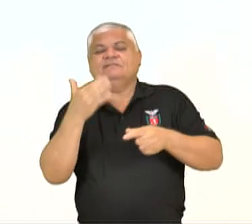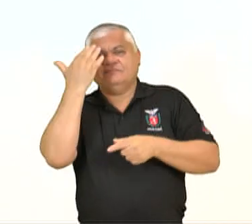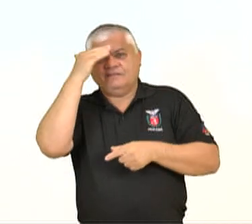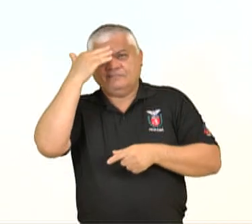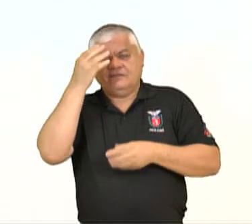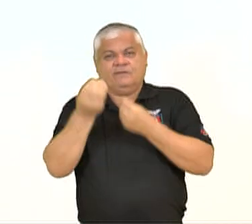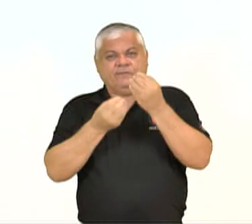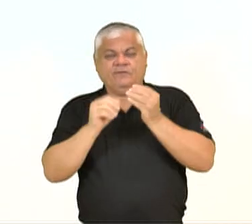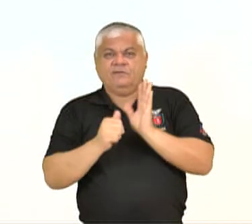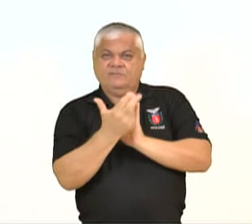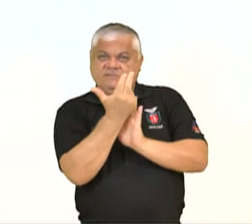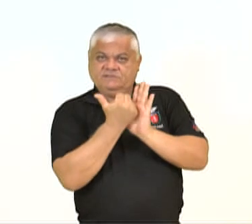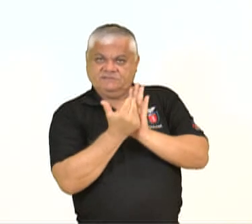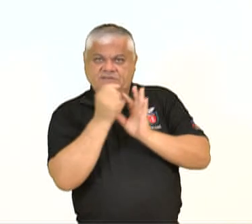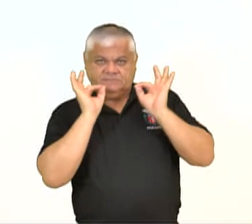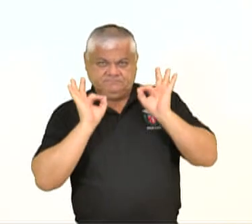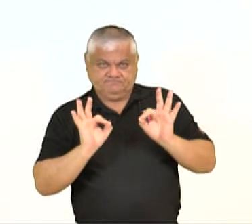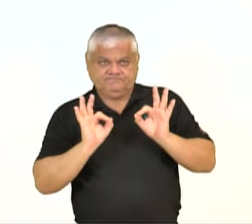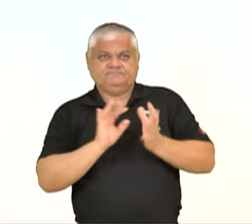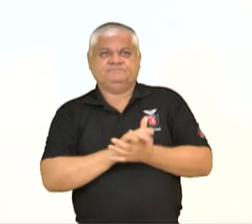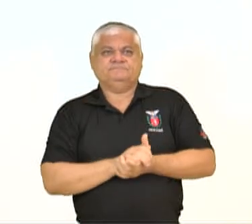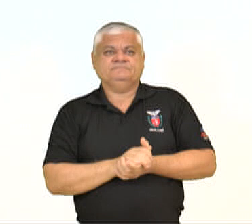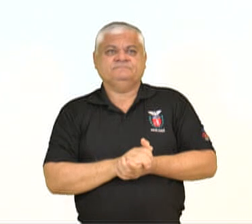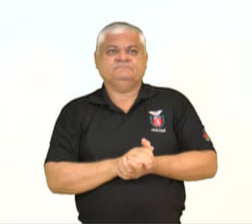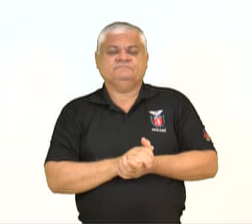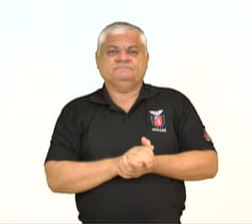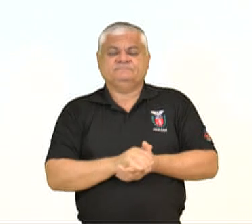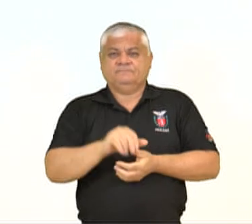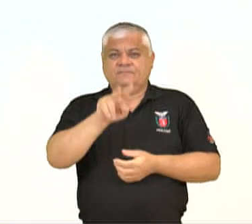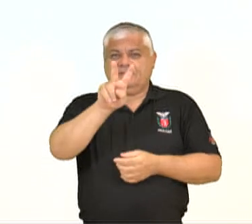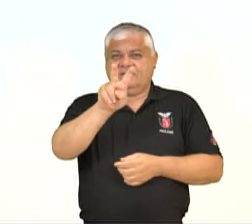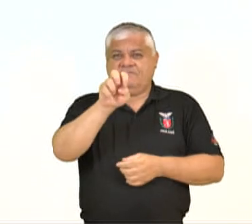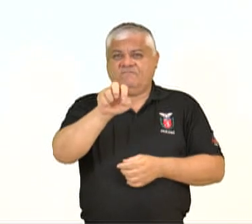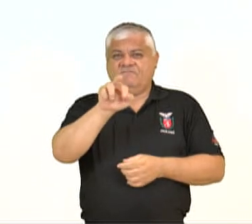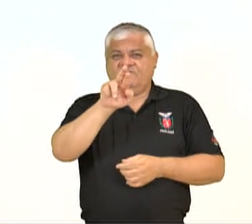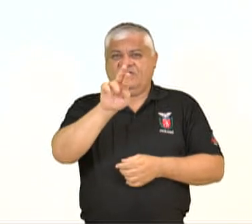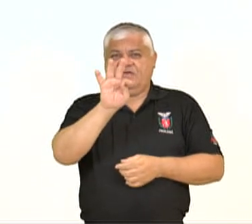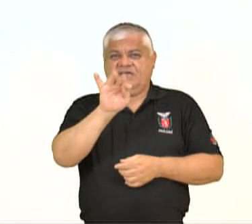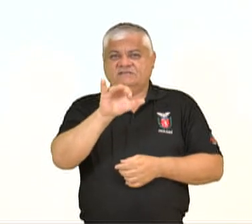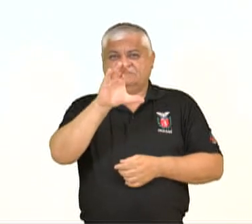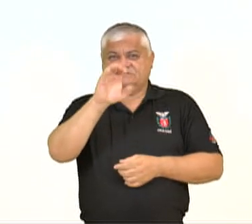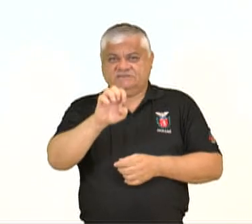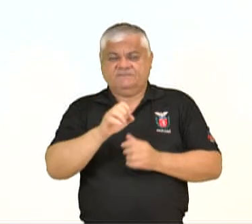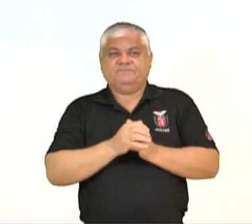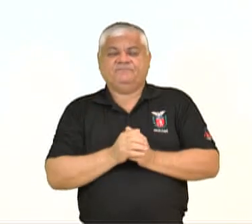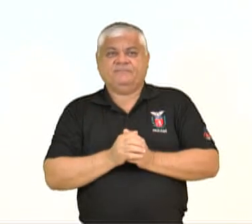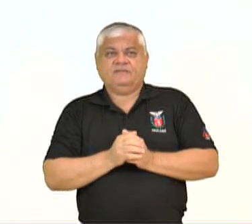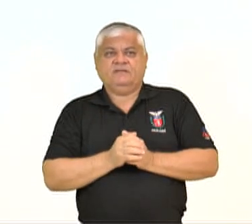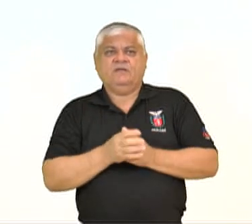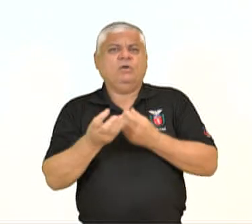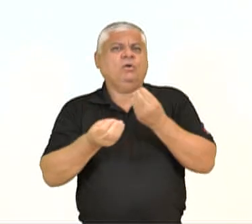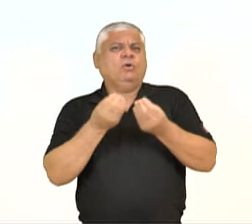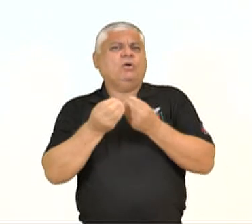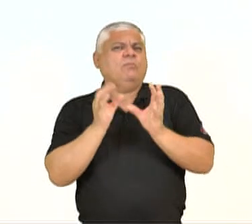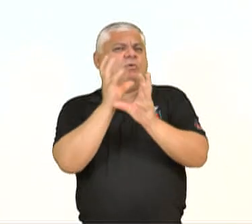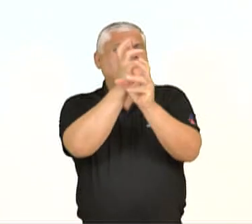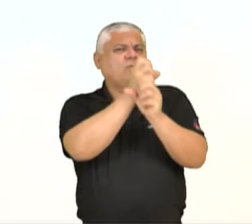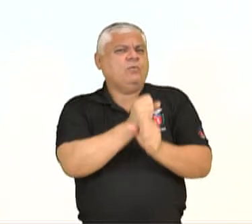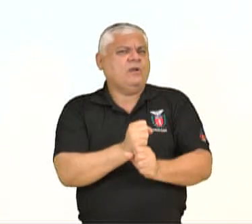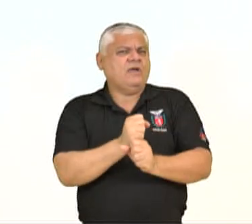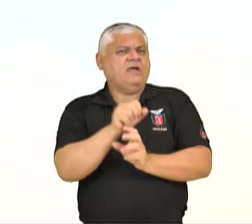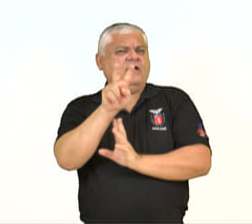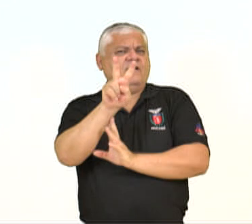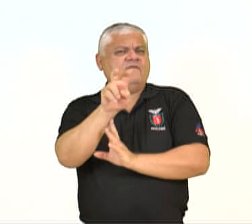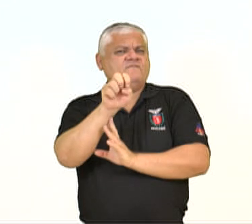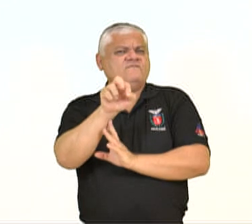essas possibilidades. Tá bom? Então, veja bem, em relação ao vértice da parábola, eu entendi como calcular o vértice da parábola com